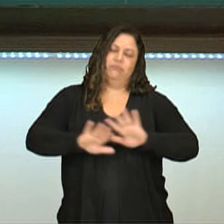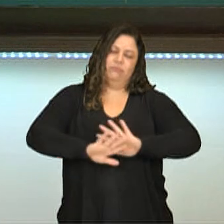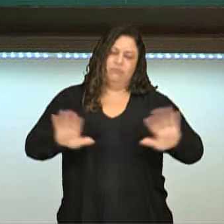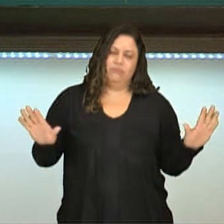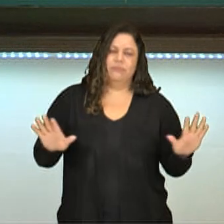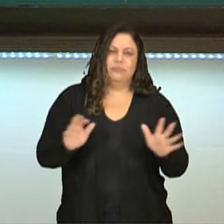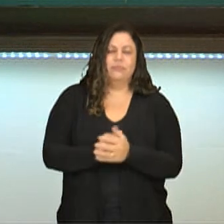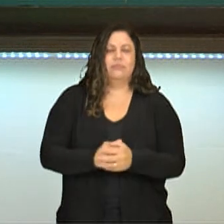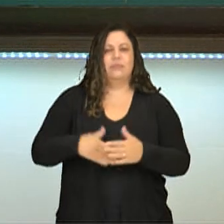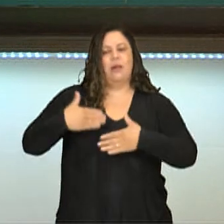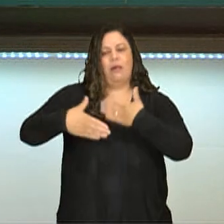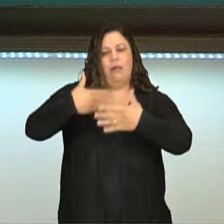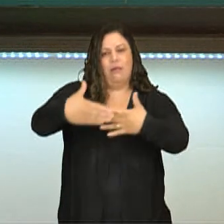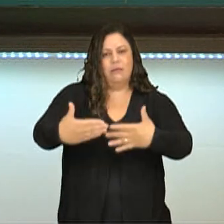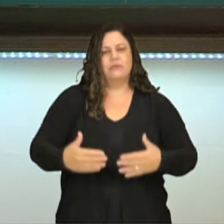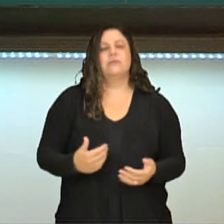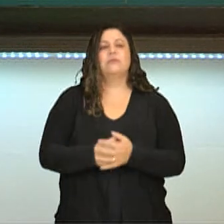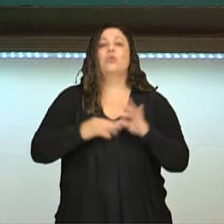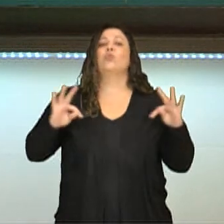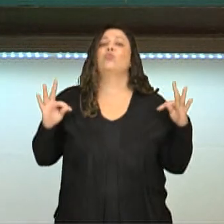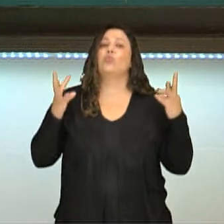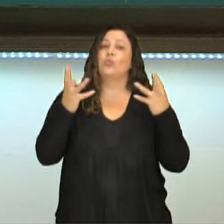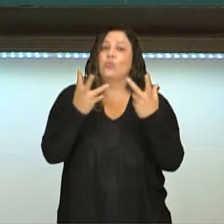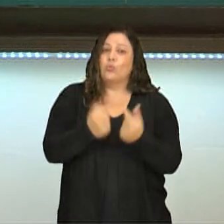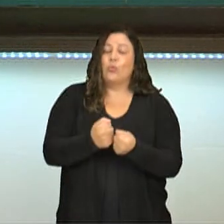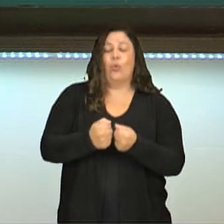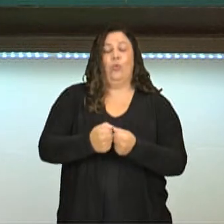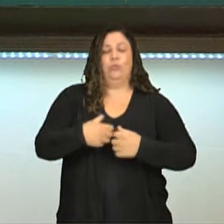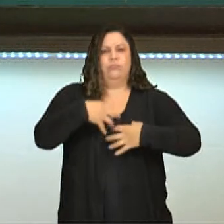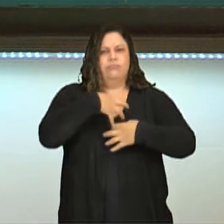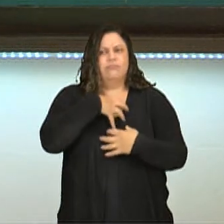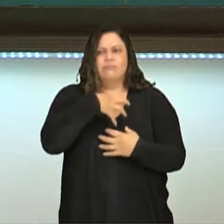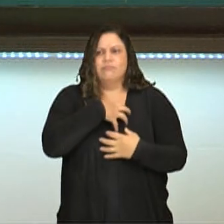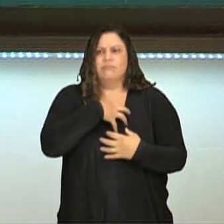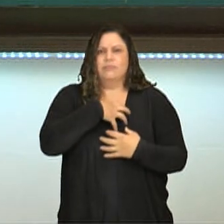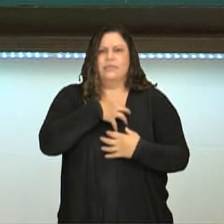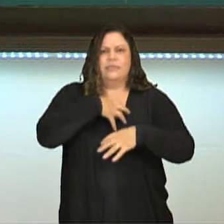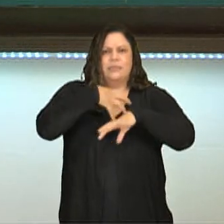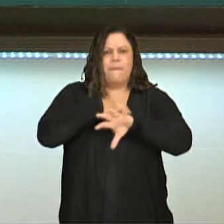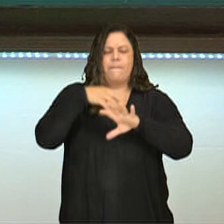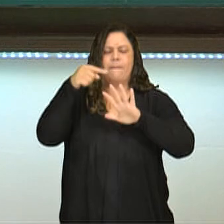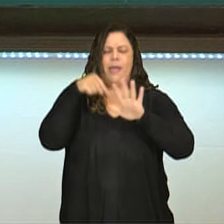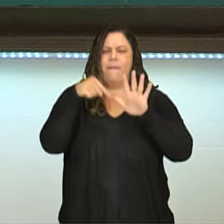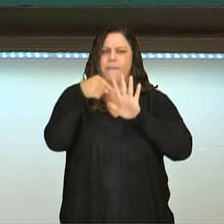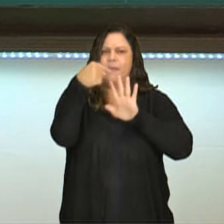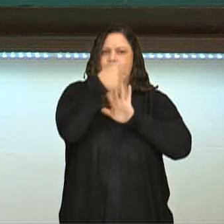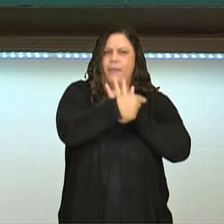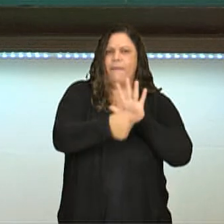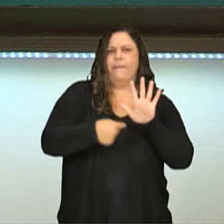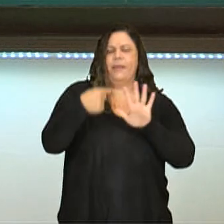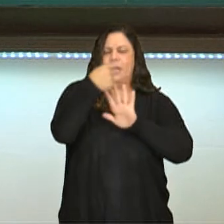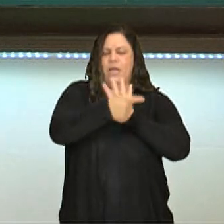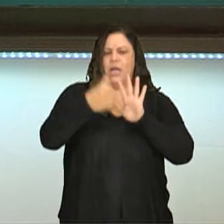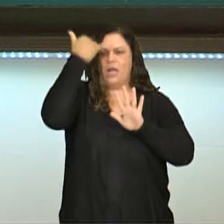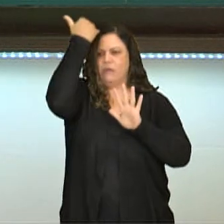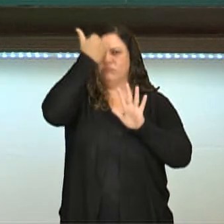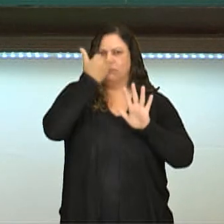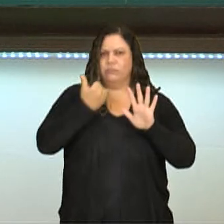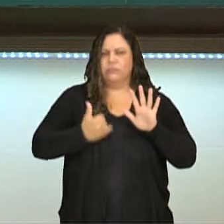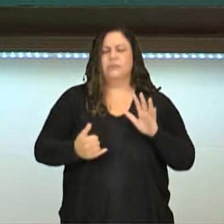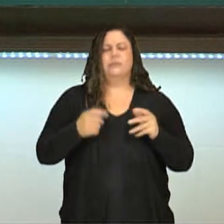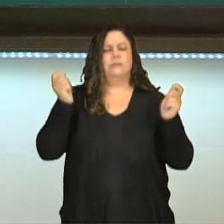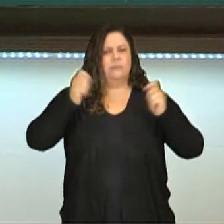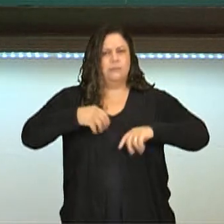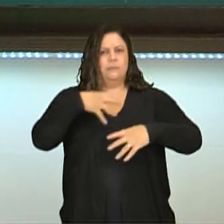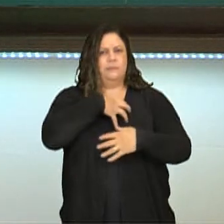ao longo do tempo. Todos os seres respondem a estímulos e esses estímulos fazem com que o ser reaja de